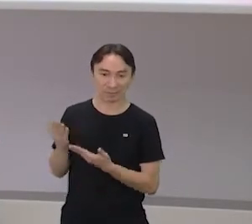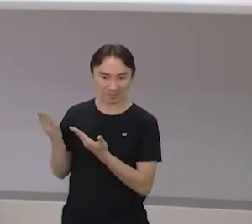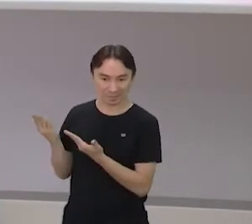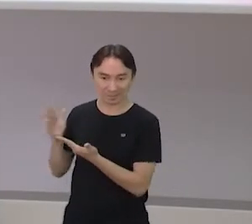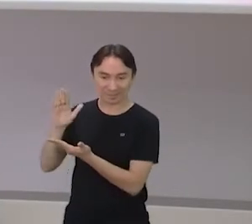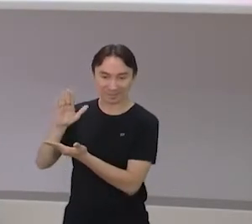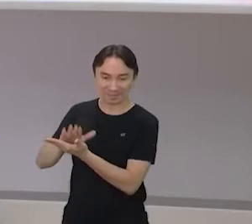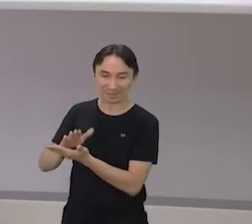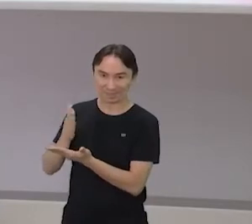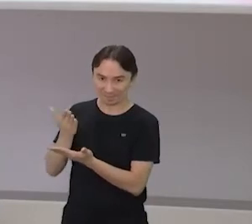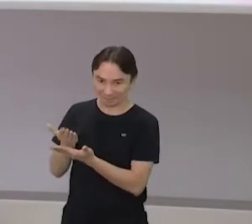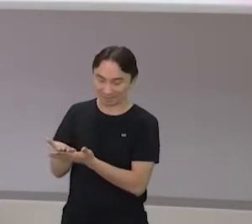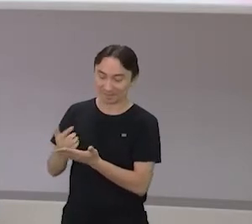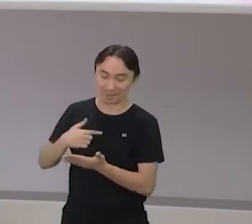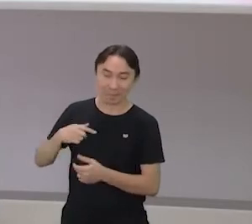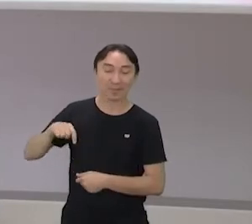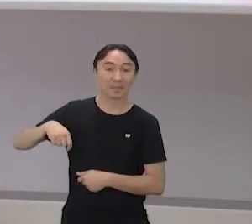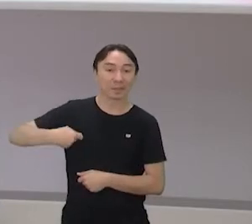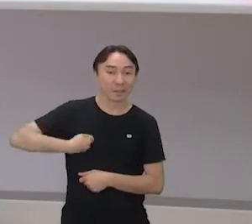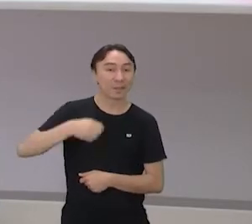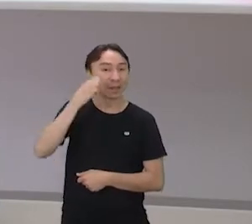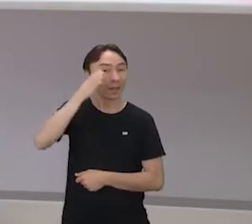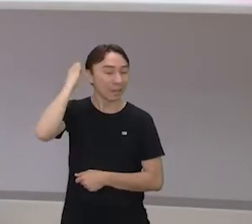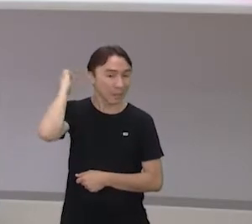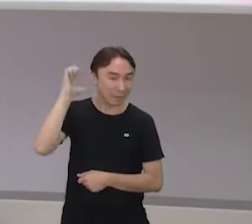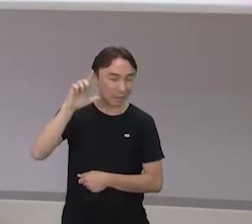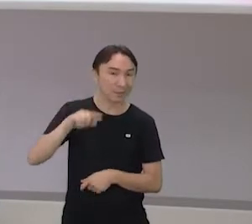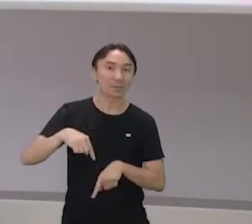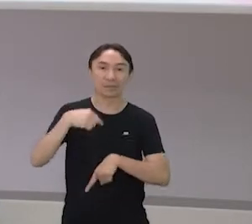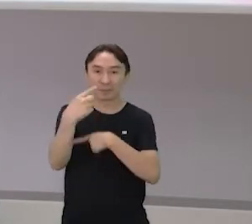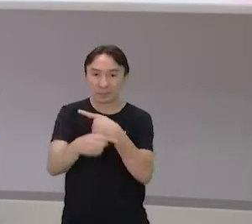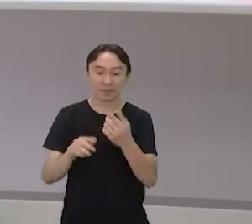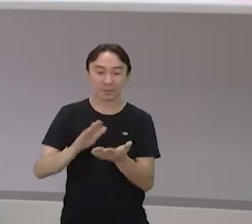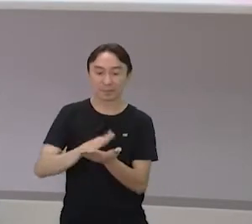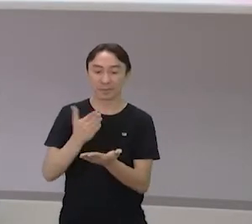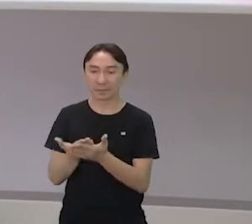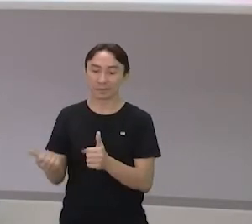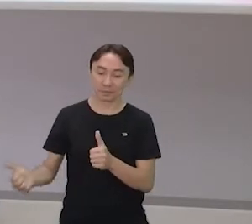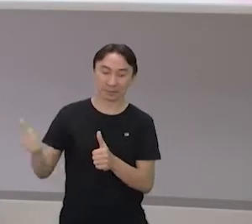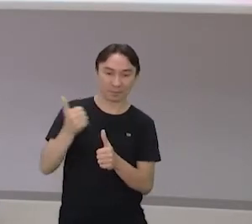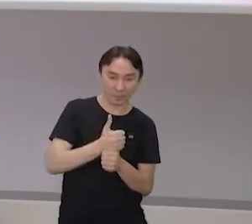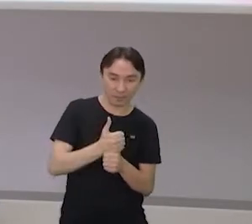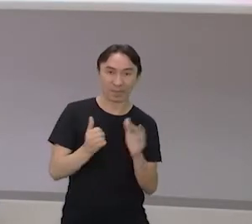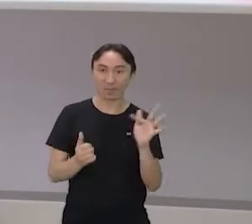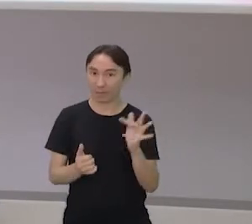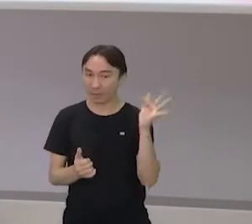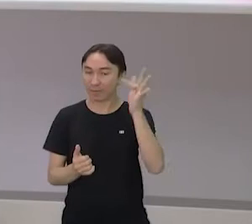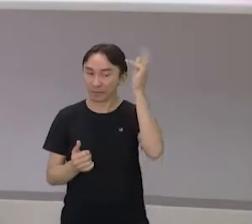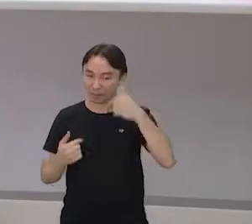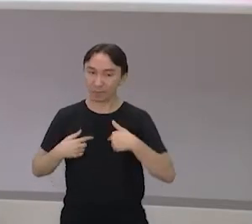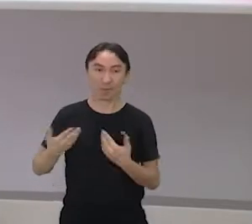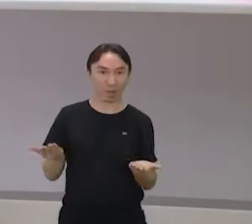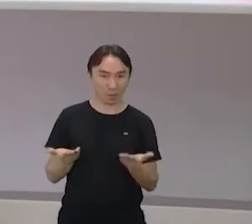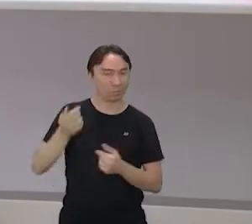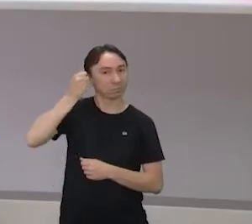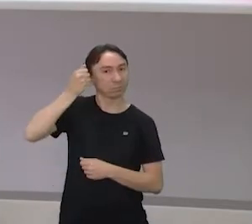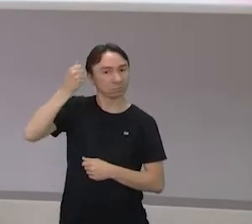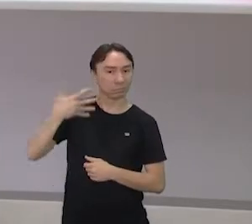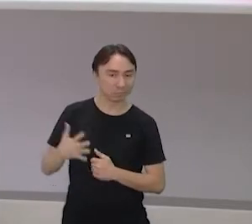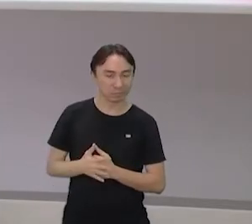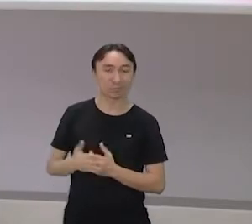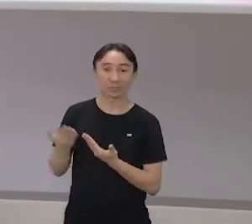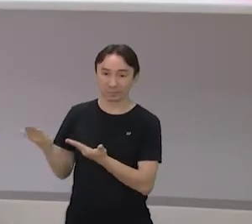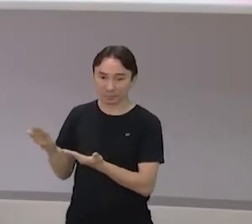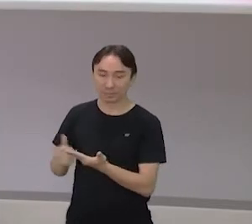Libras, daqui a pouquinho também com a Flávia. E eu vou fazer a minha descrição audiovisual. Eu sou a professora